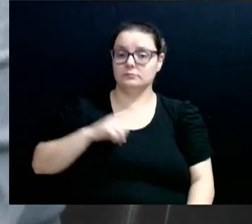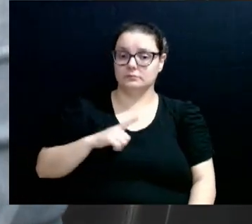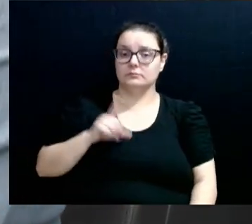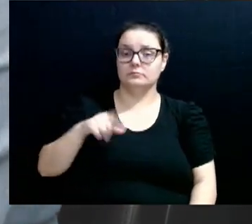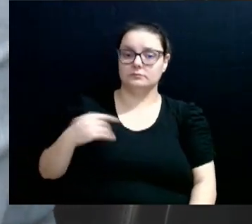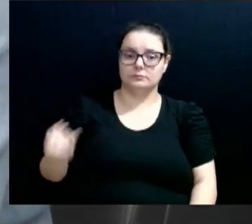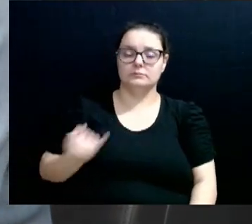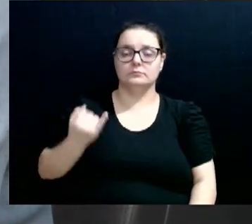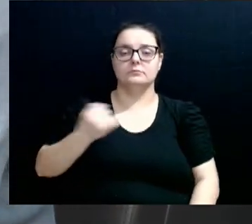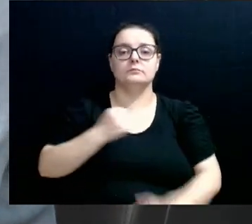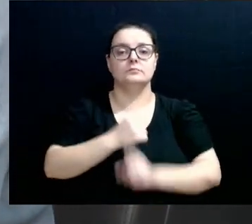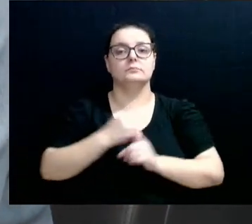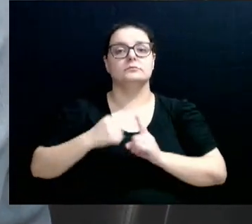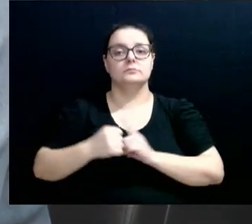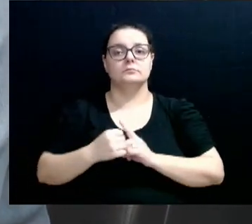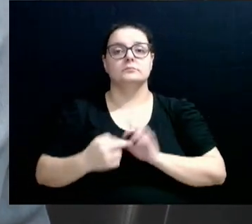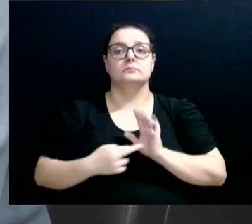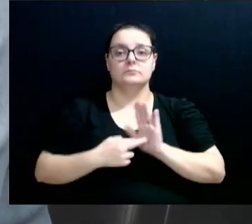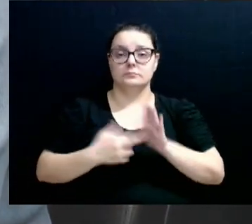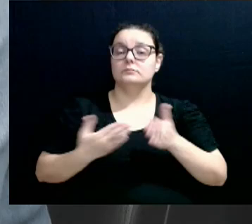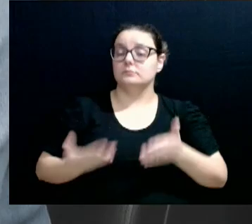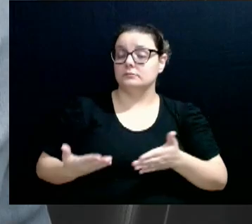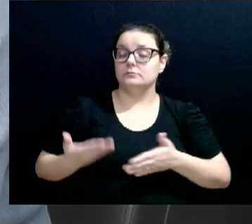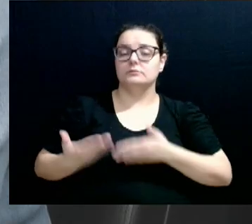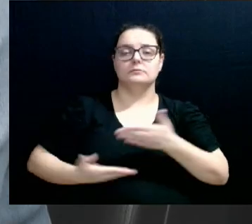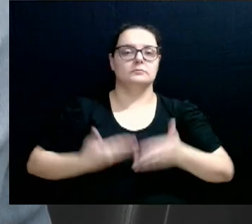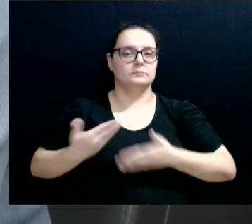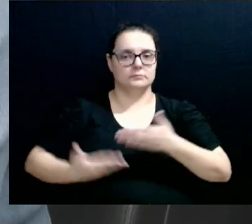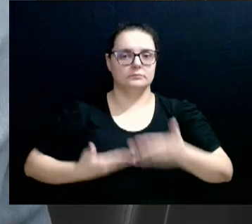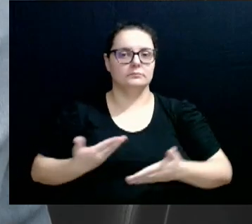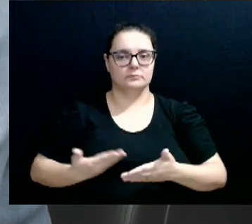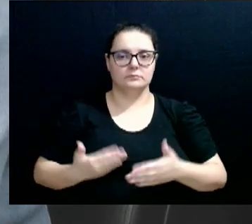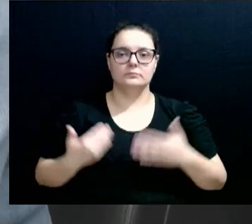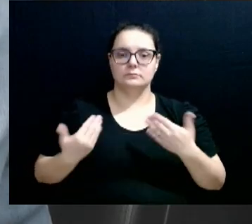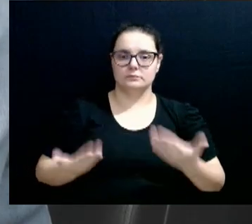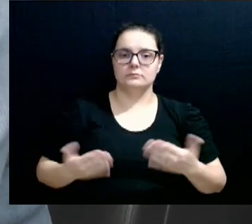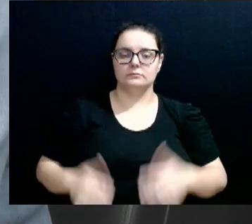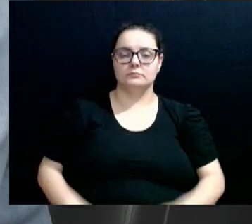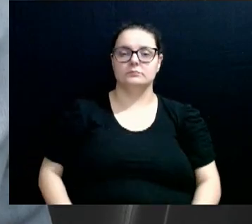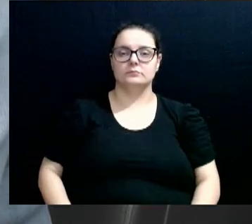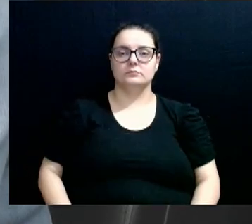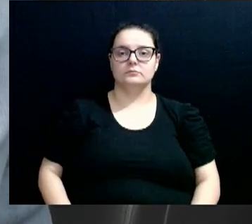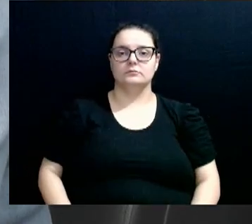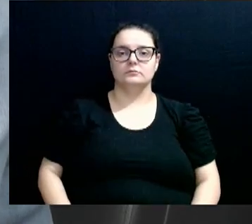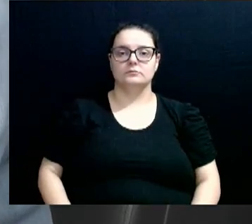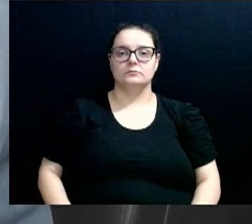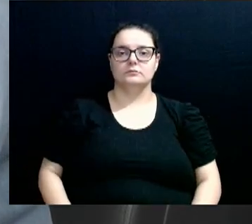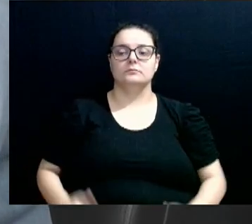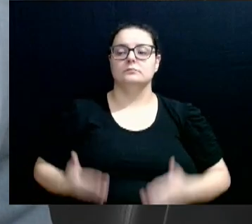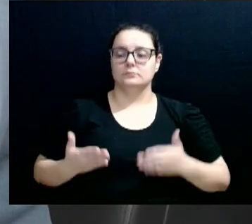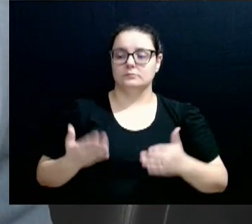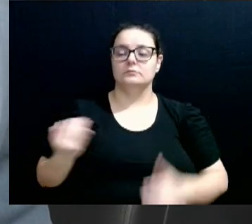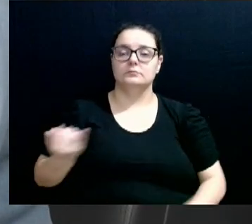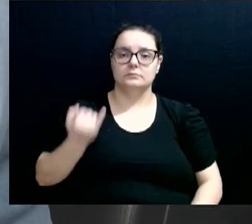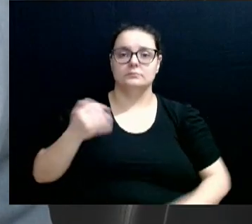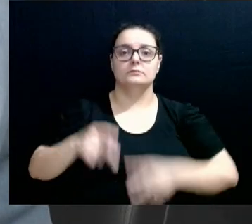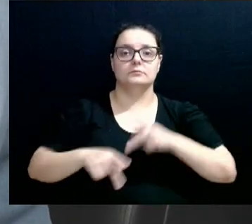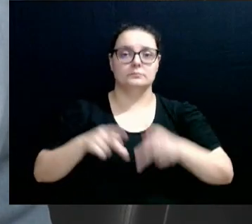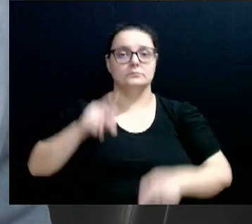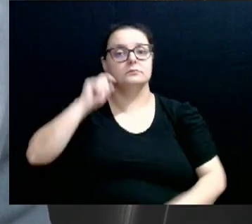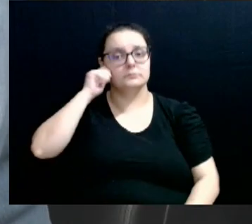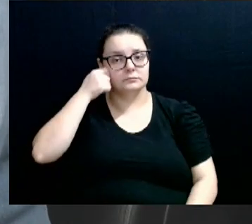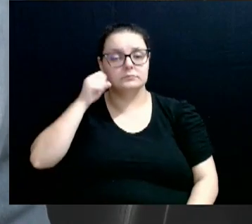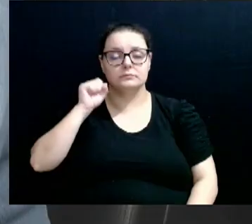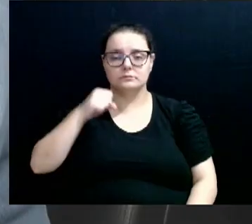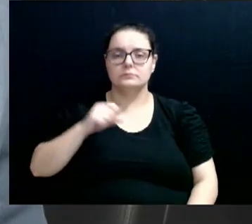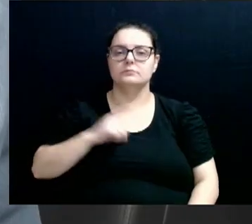esteja representada nesse serviço. Então, você colocou uma questão bastante importante da população negra. Sim, ela tem dificuldade